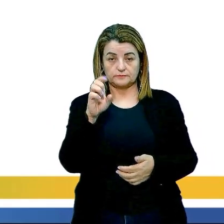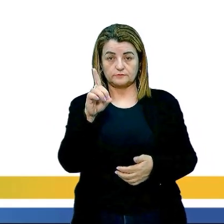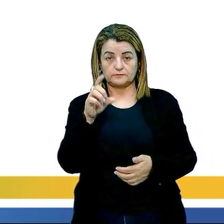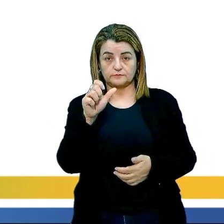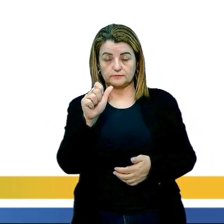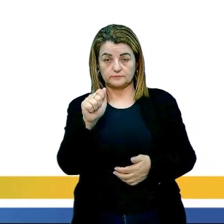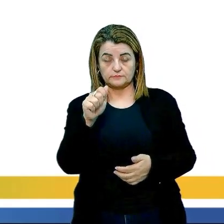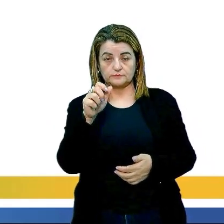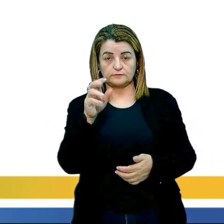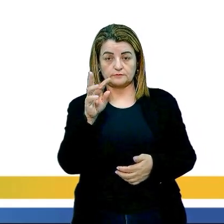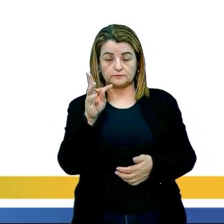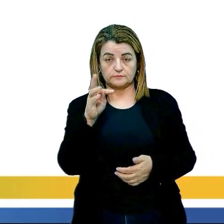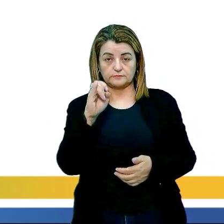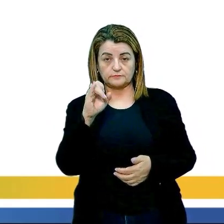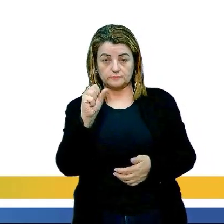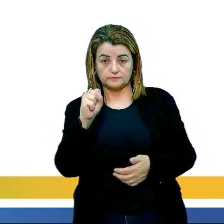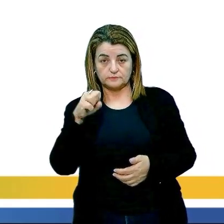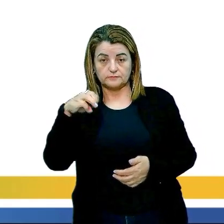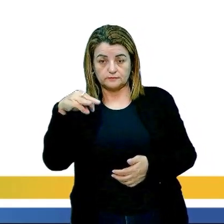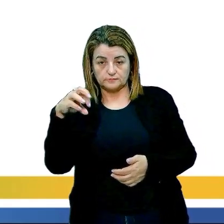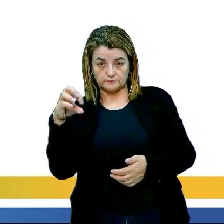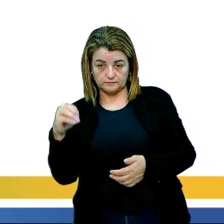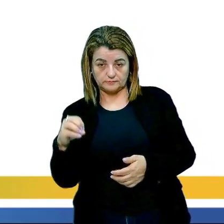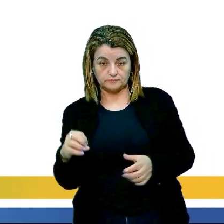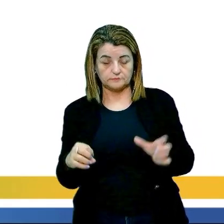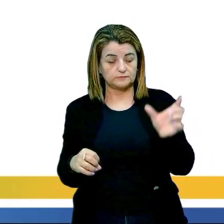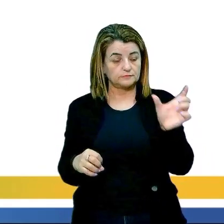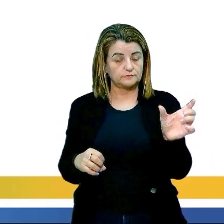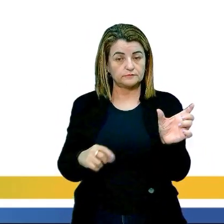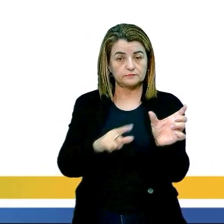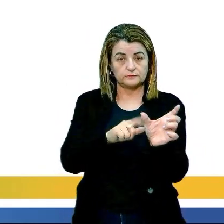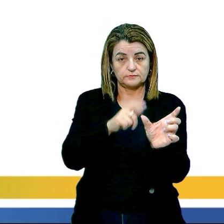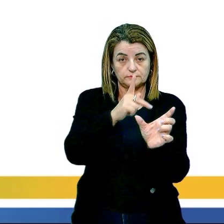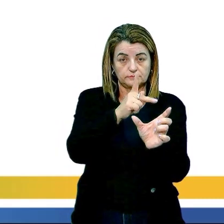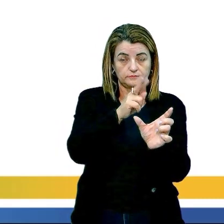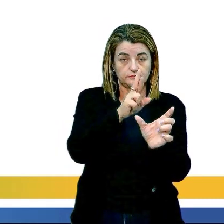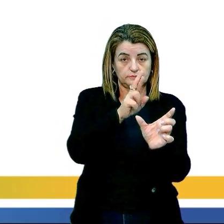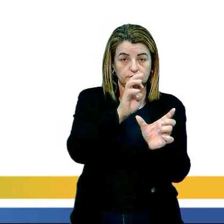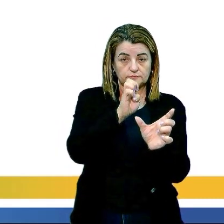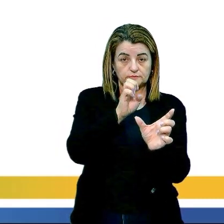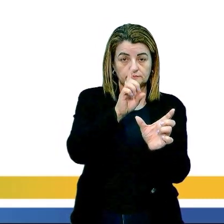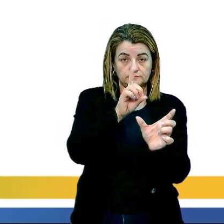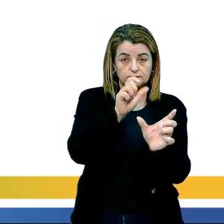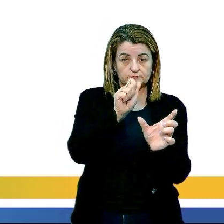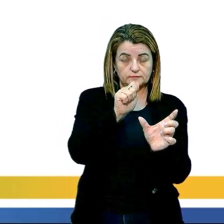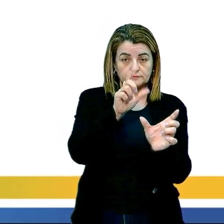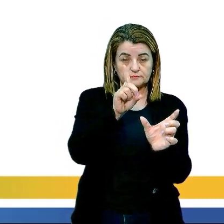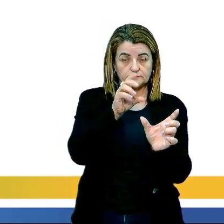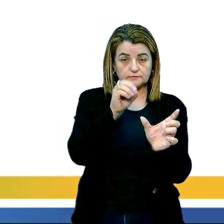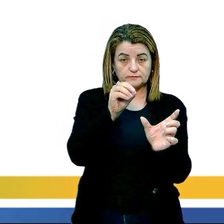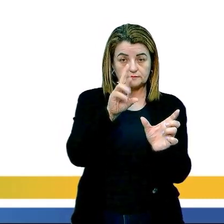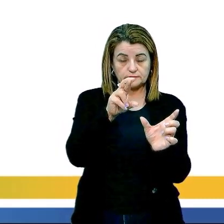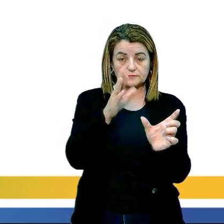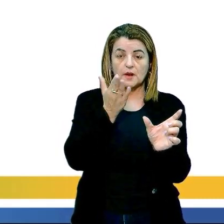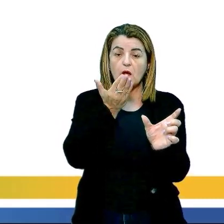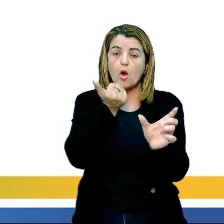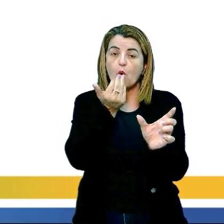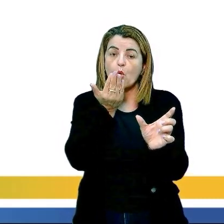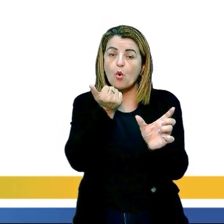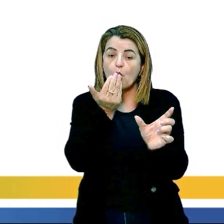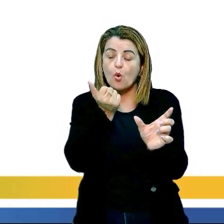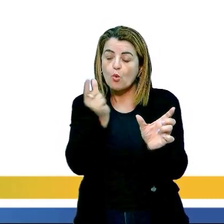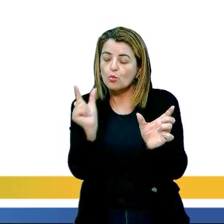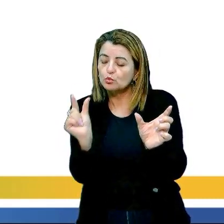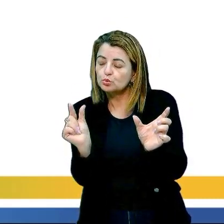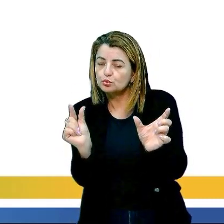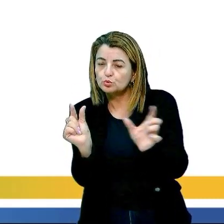O predador é aquele que está comendo o indivíduo menor. Então o predador